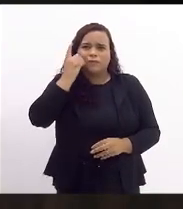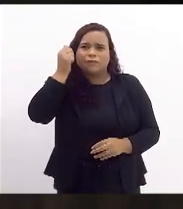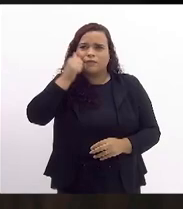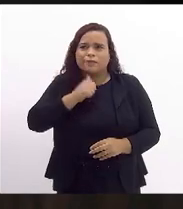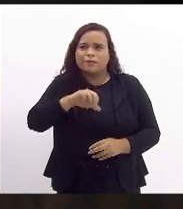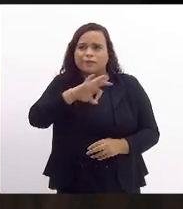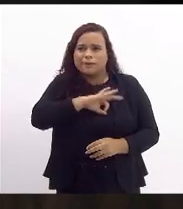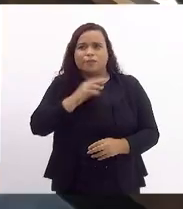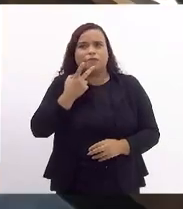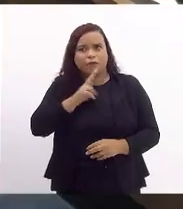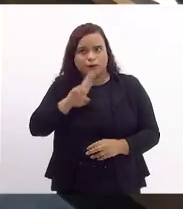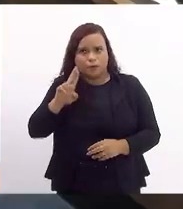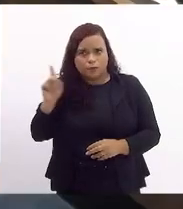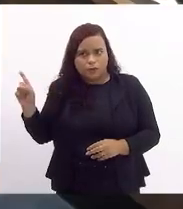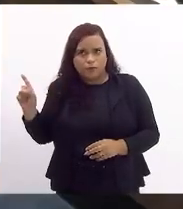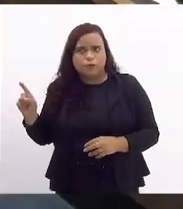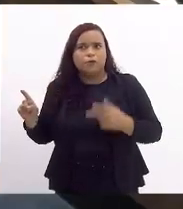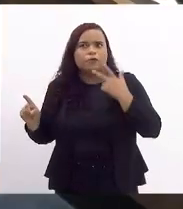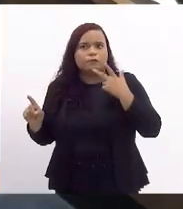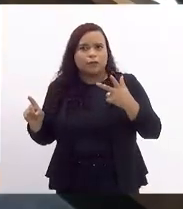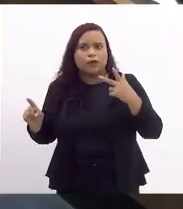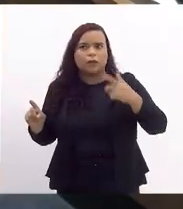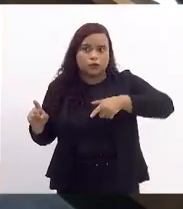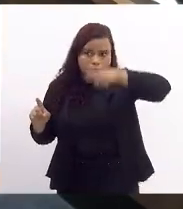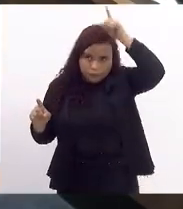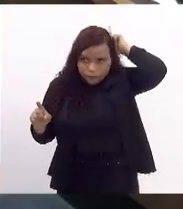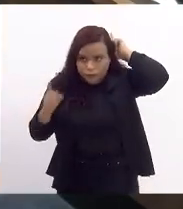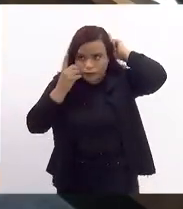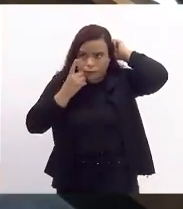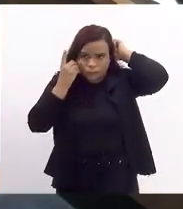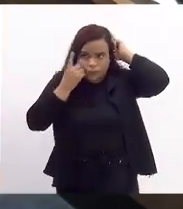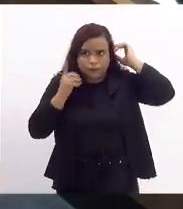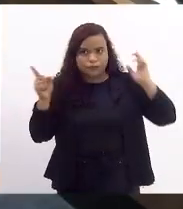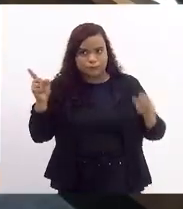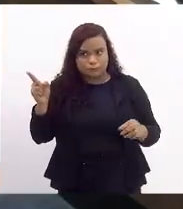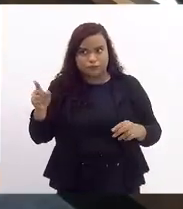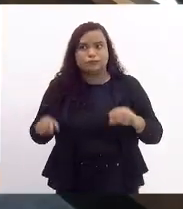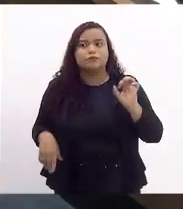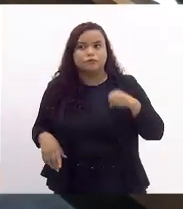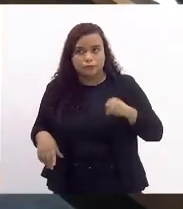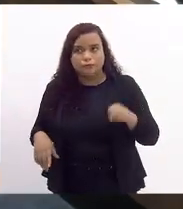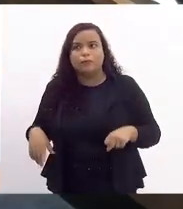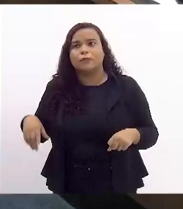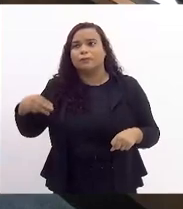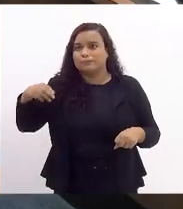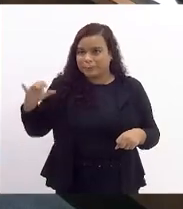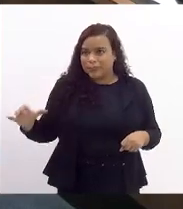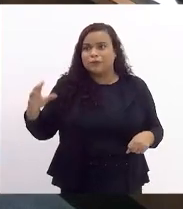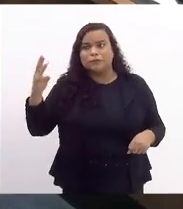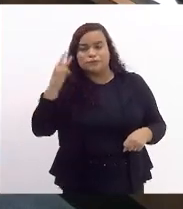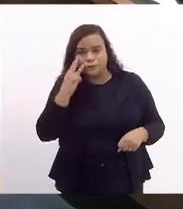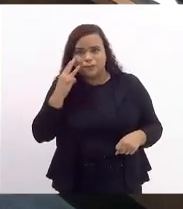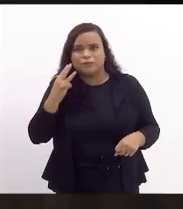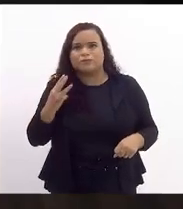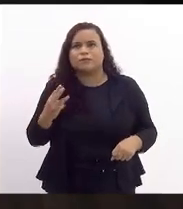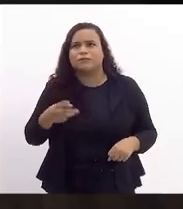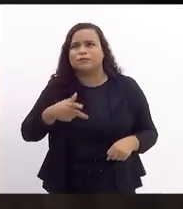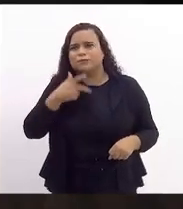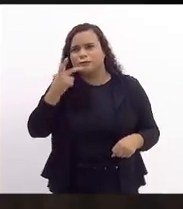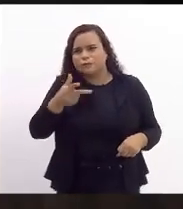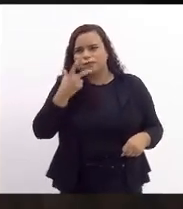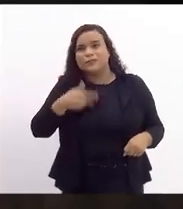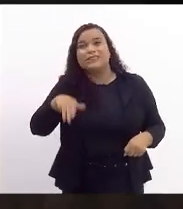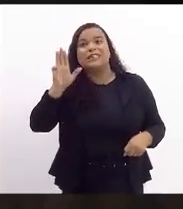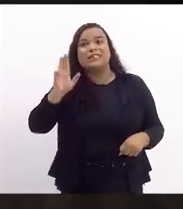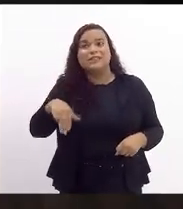Rocha falei da deputada Marta Rocha os deputados noite Paulo falei que tá dos o bico está de waldeck deputada fala mesma